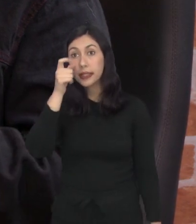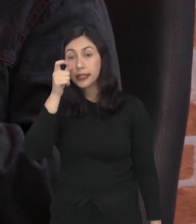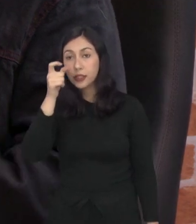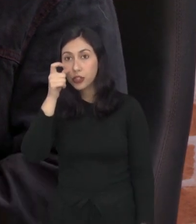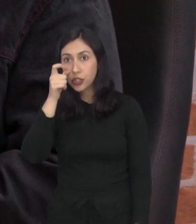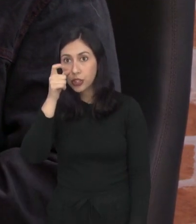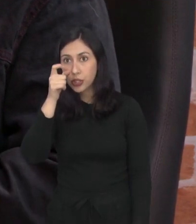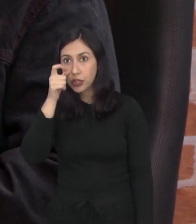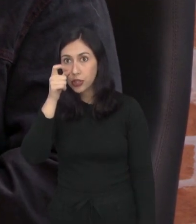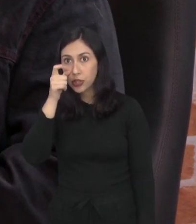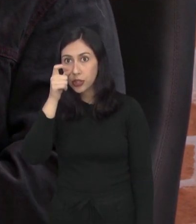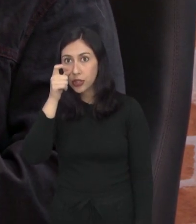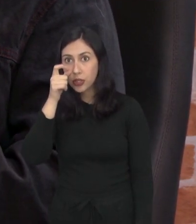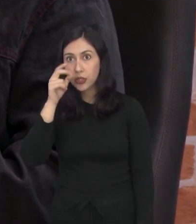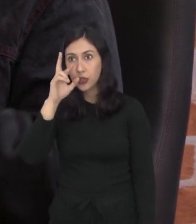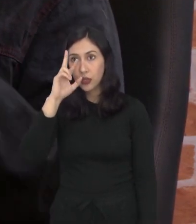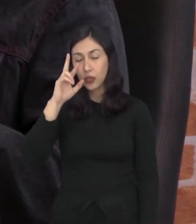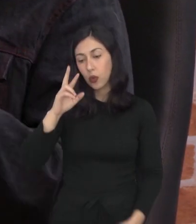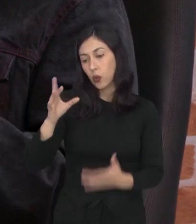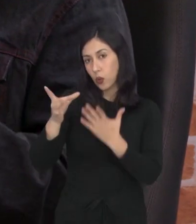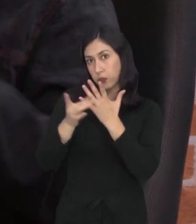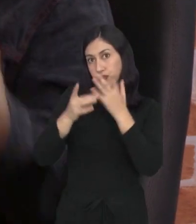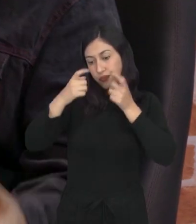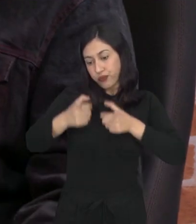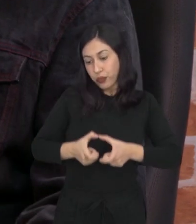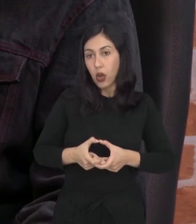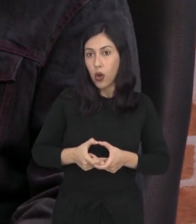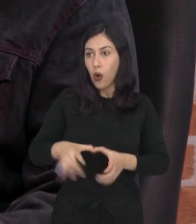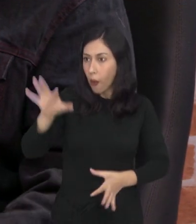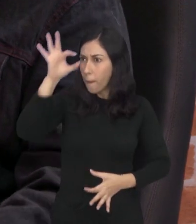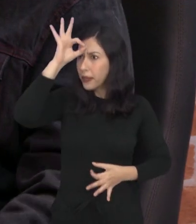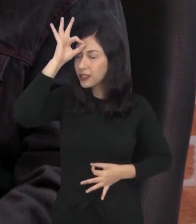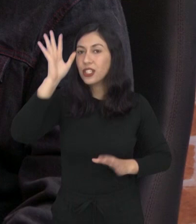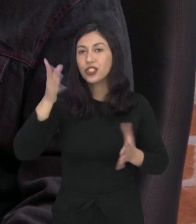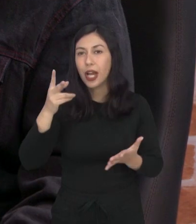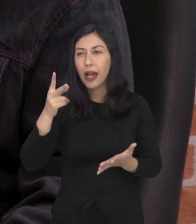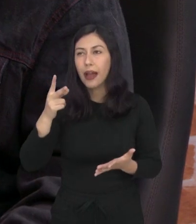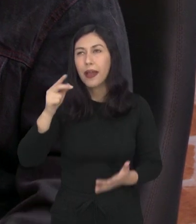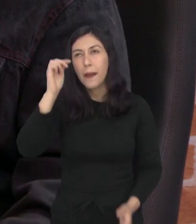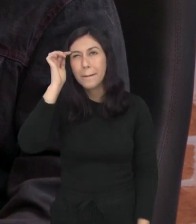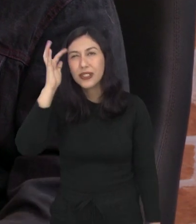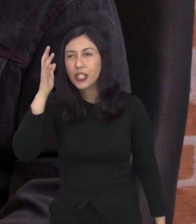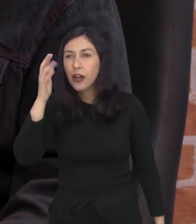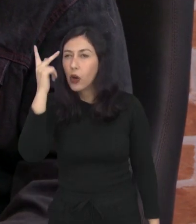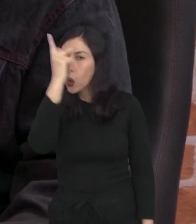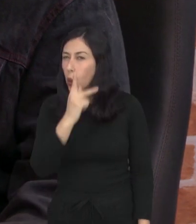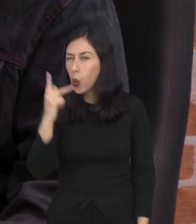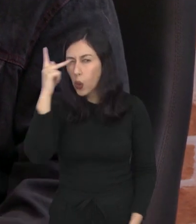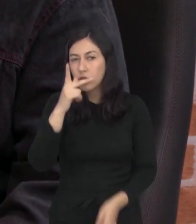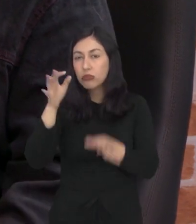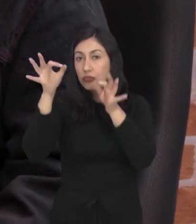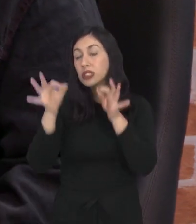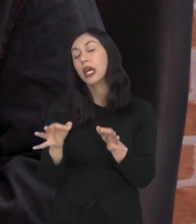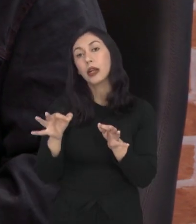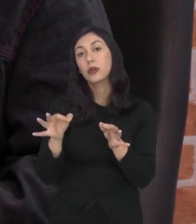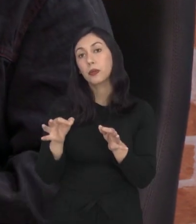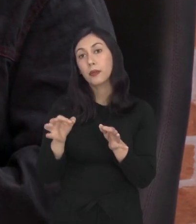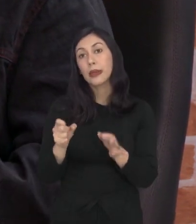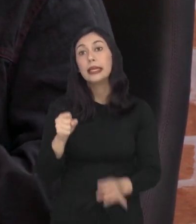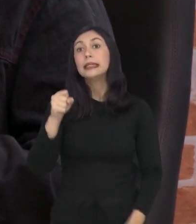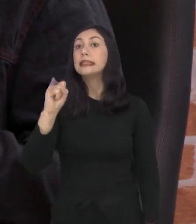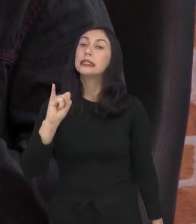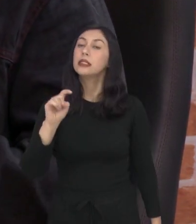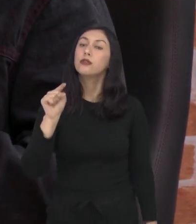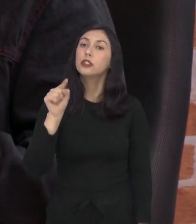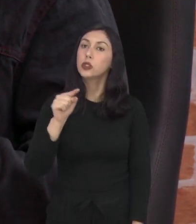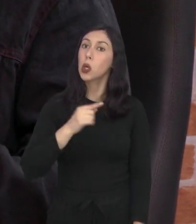Anéis, depois eu li o livro, o Aragorn era o ator que fez ele, entendeu? Tipo, meio que eu já condicionei a minha cabeça para aquilo. Eu acho que se você é uma